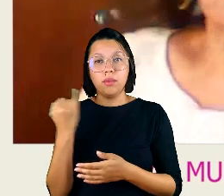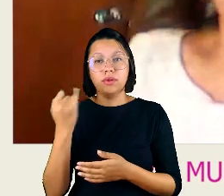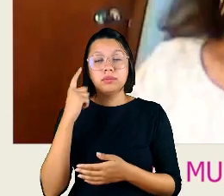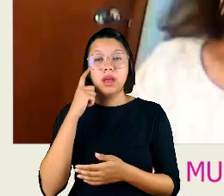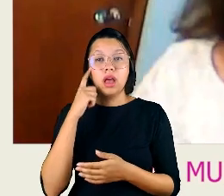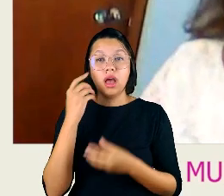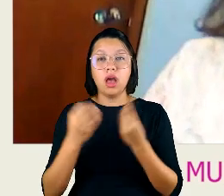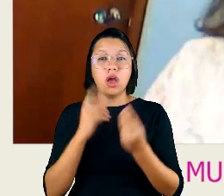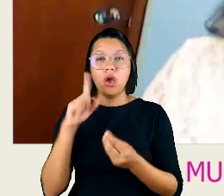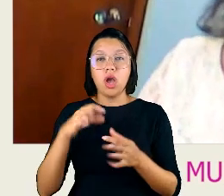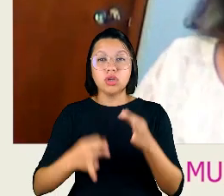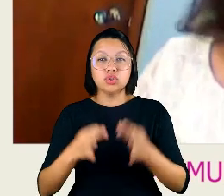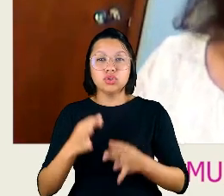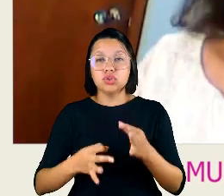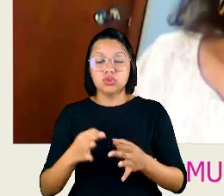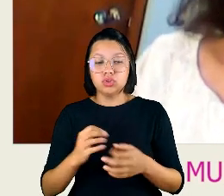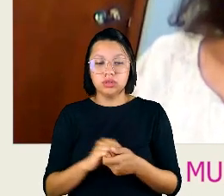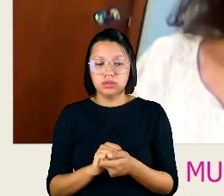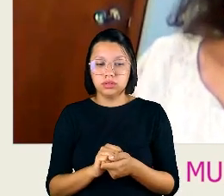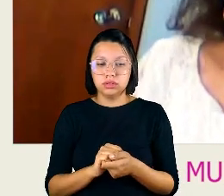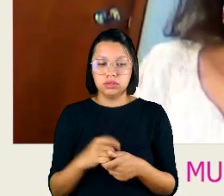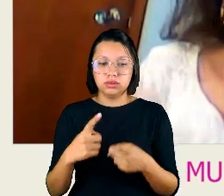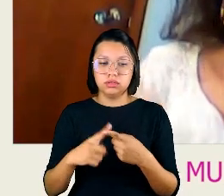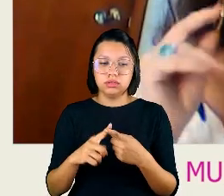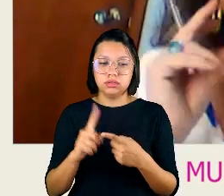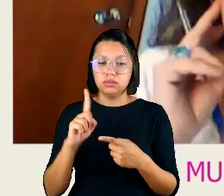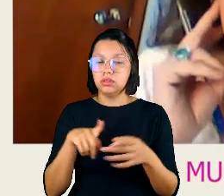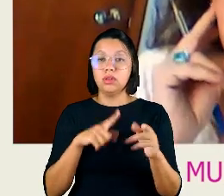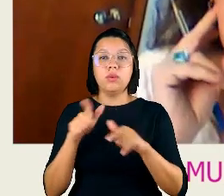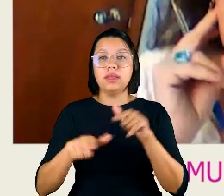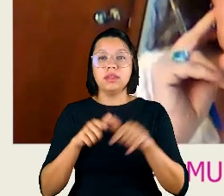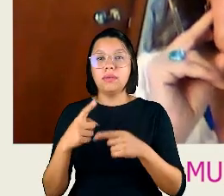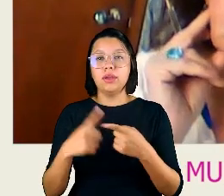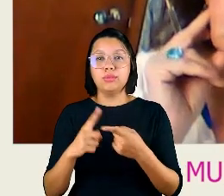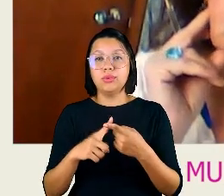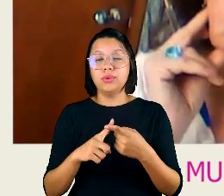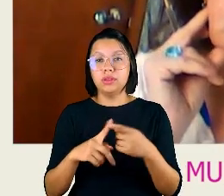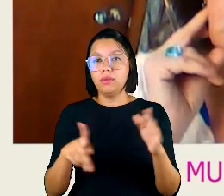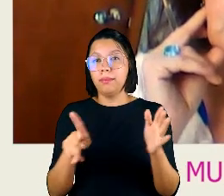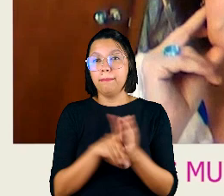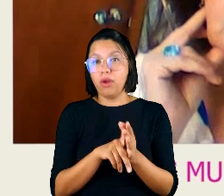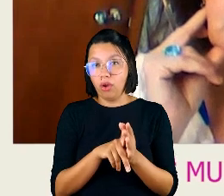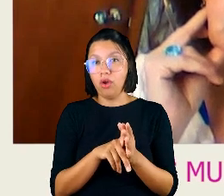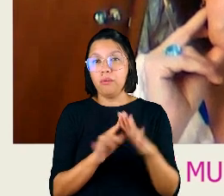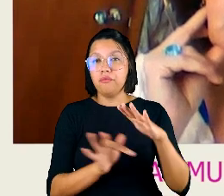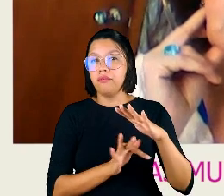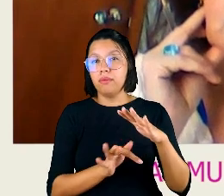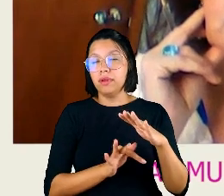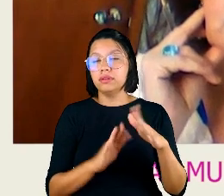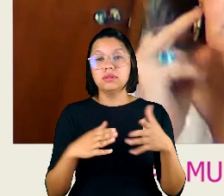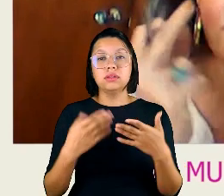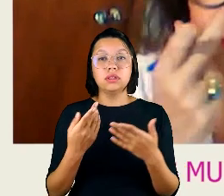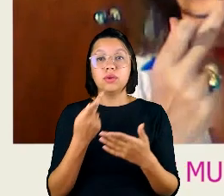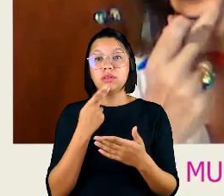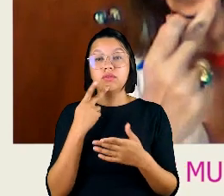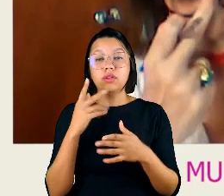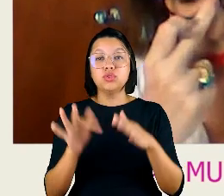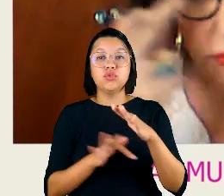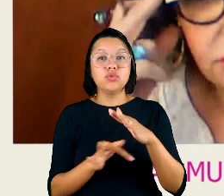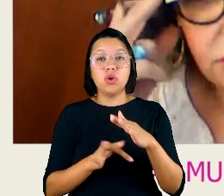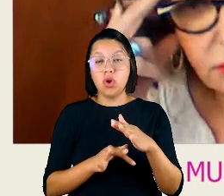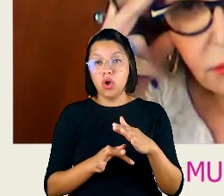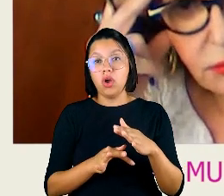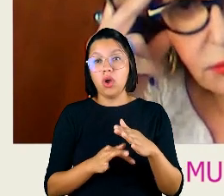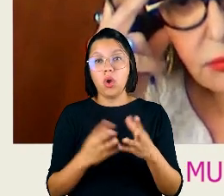porque não é trabalho porque não é formalizado, né? Então, a gente está falando sobre uma questão de formalização, né? Muitas delas não têm,